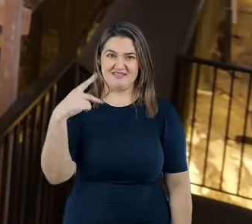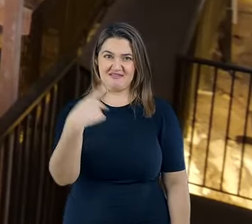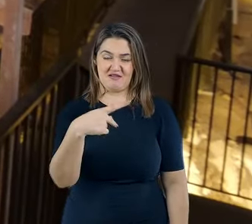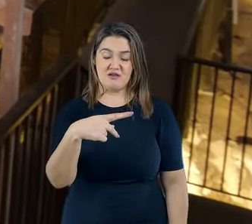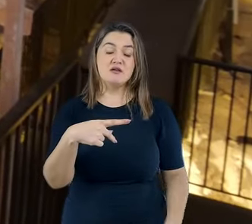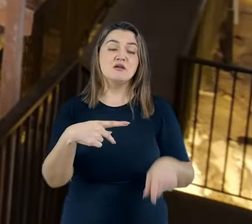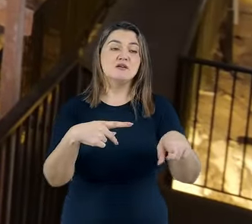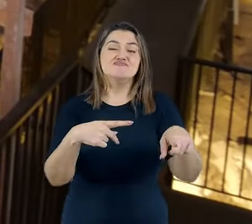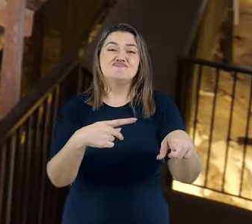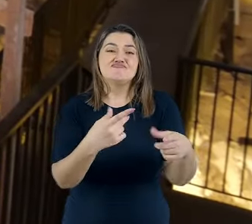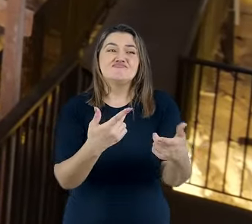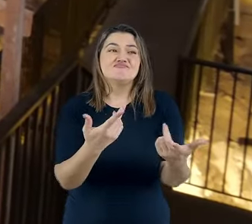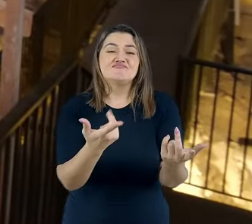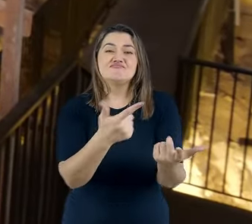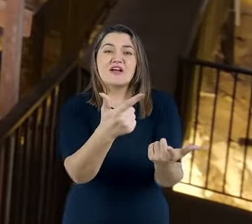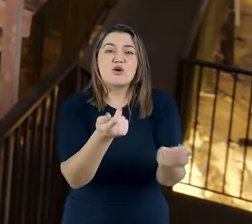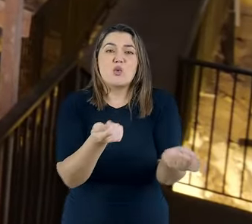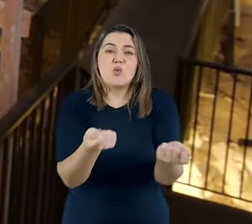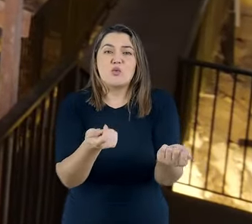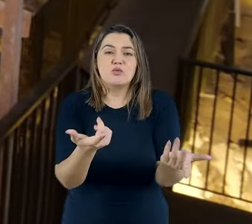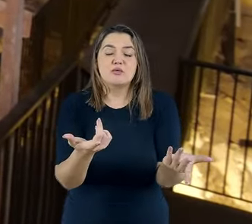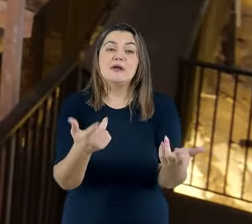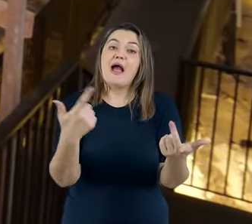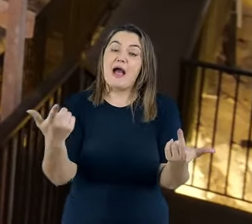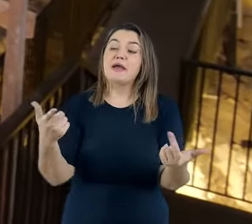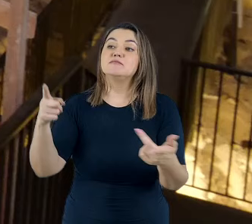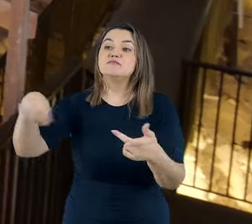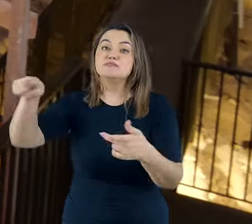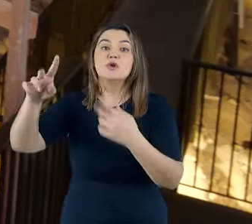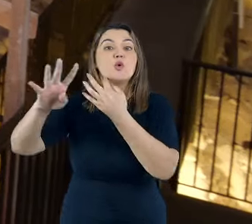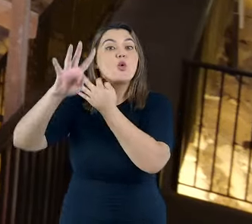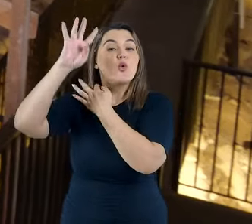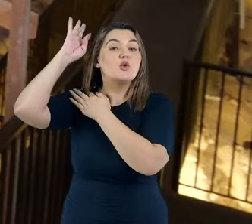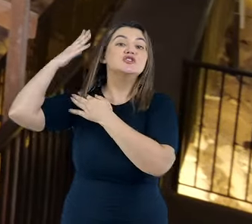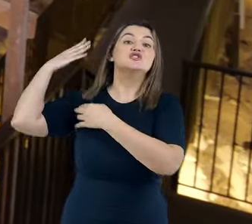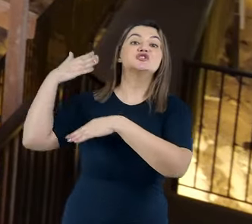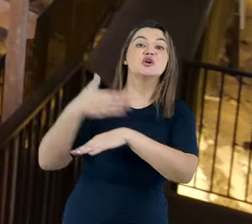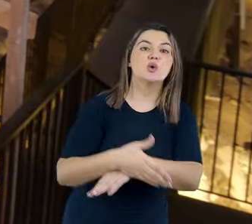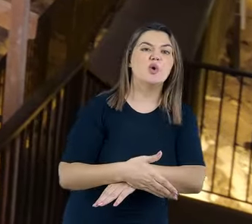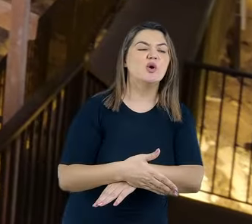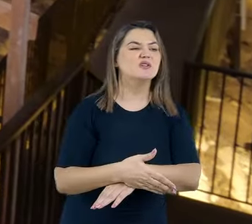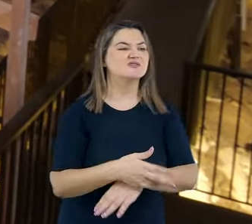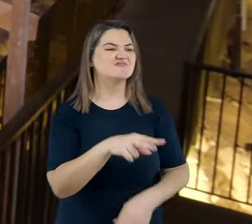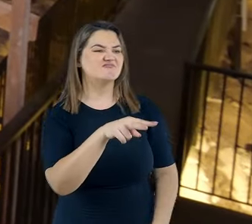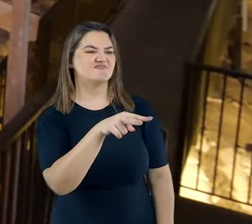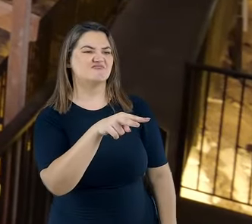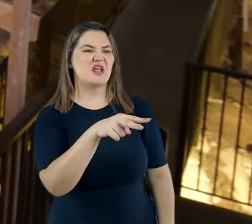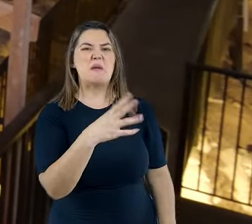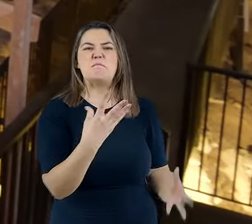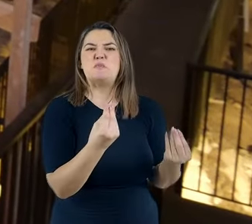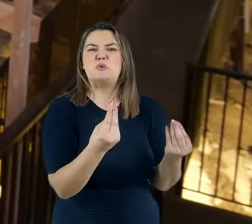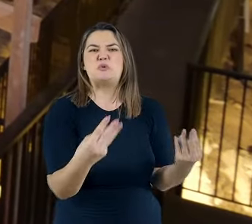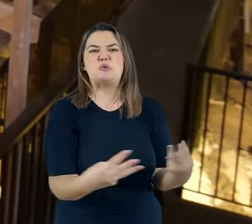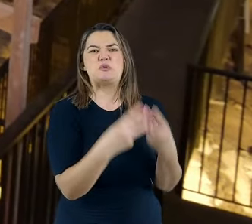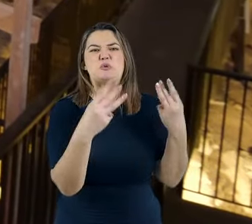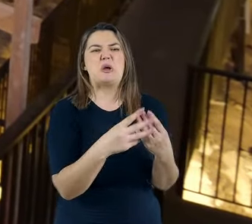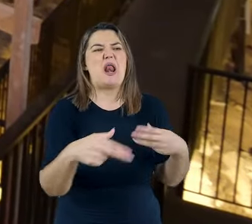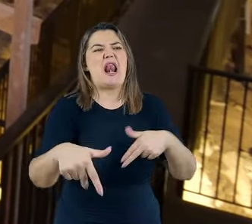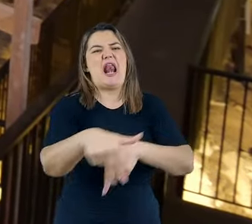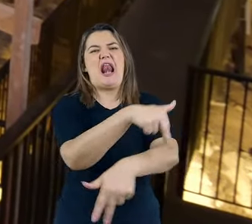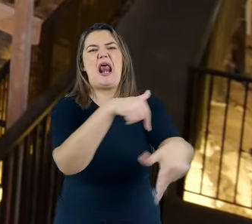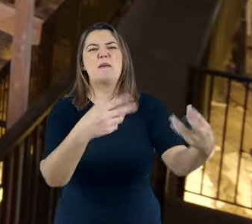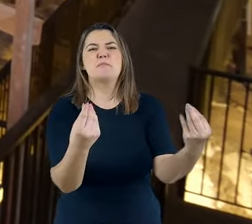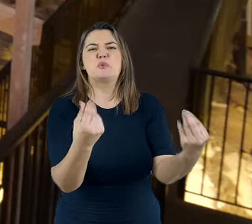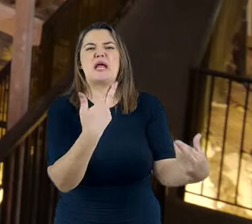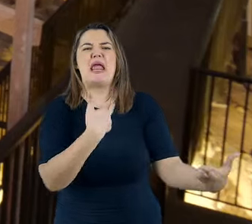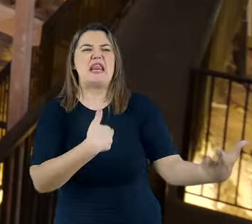os romanos, quando chegaram, encontraram uma Jerusalém judaica demais para o gosto latino deles. Jerusalém era